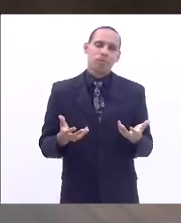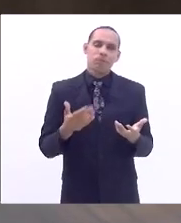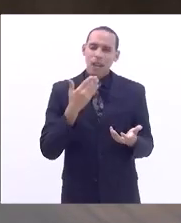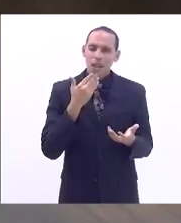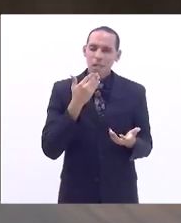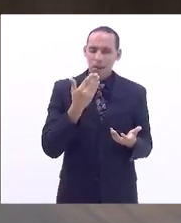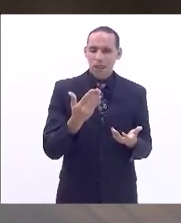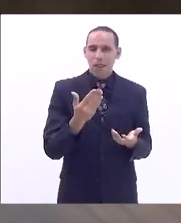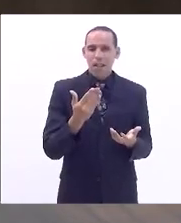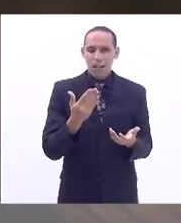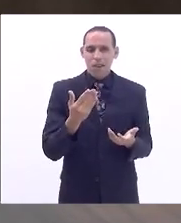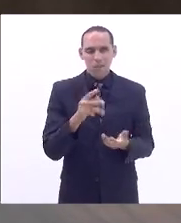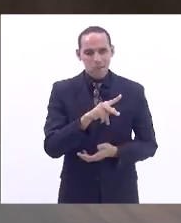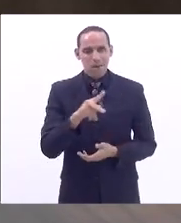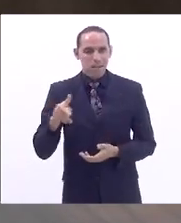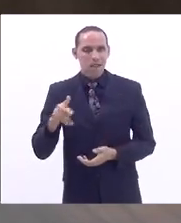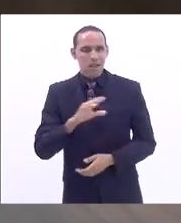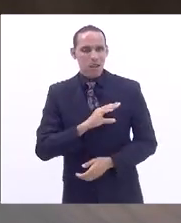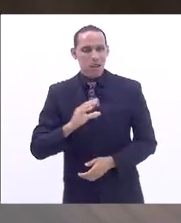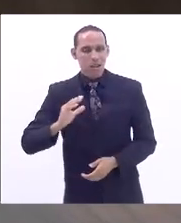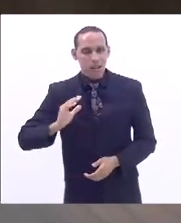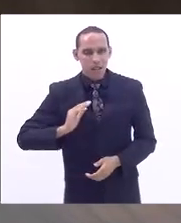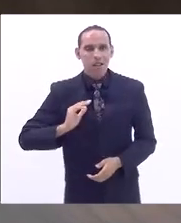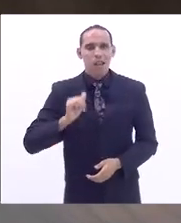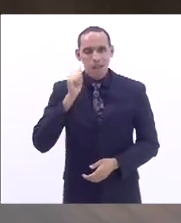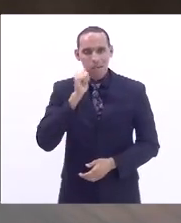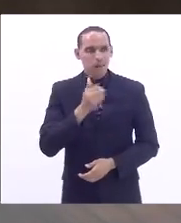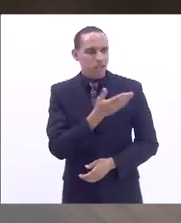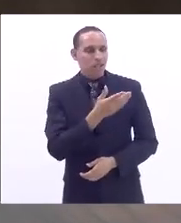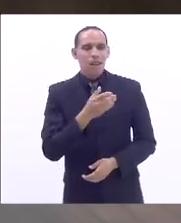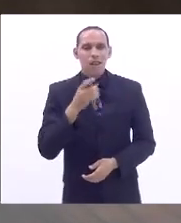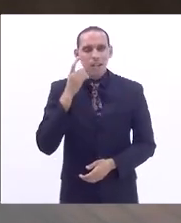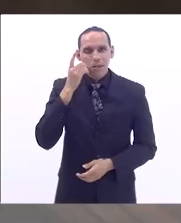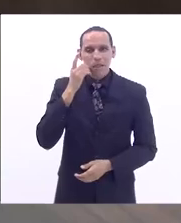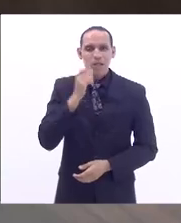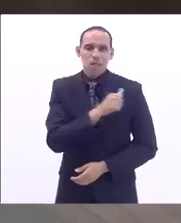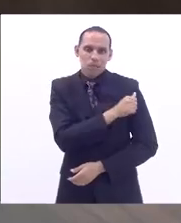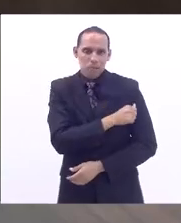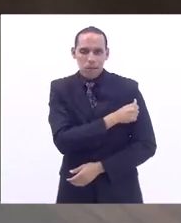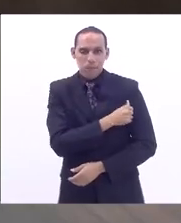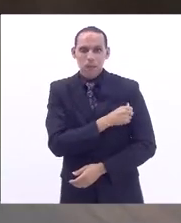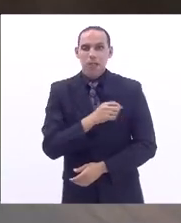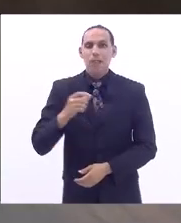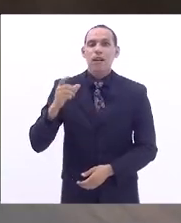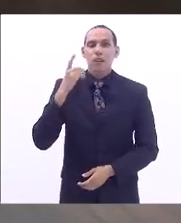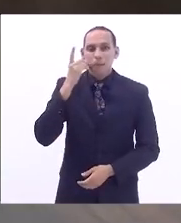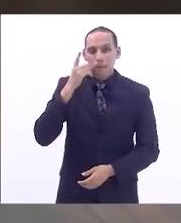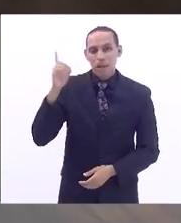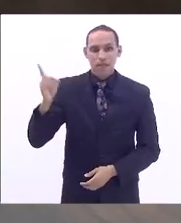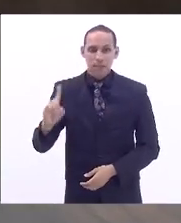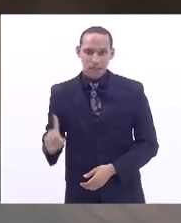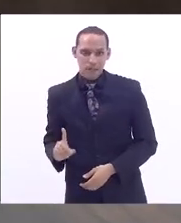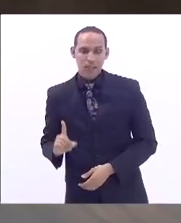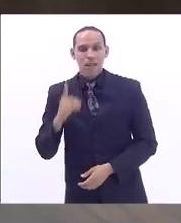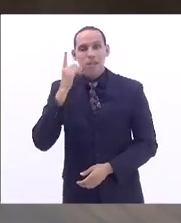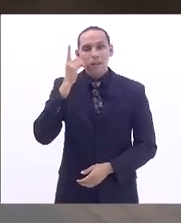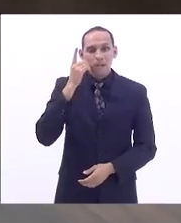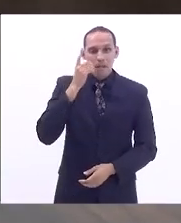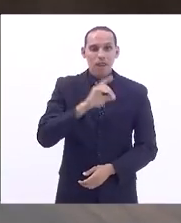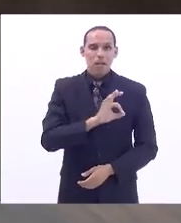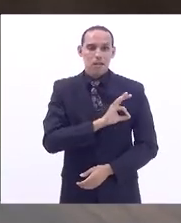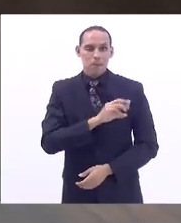solicitar o presidente da Comissão da mulher deputada enfermeira Rejane deputada Dani Monteiro deputada